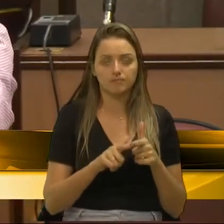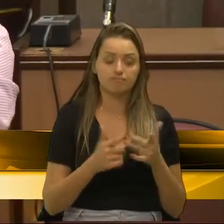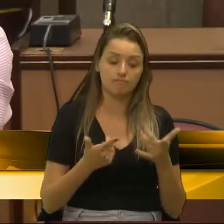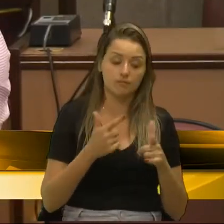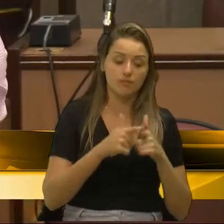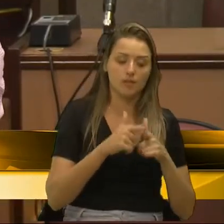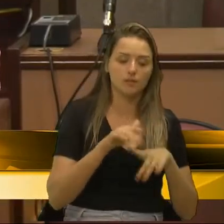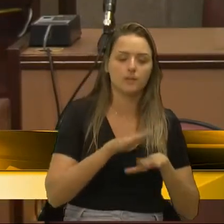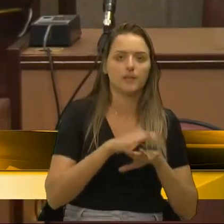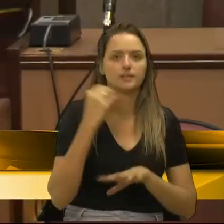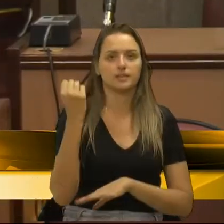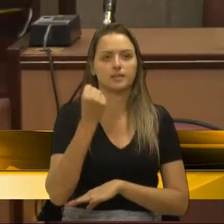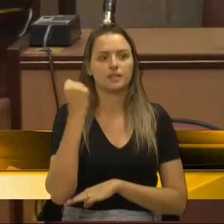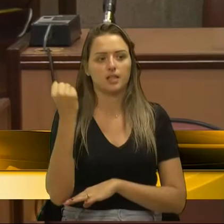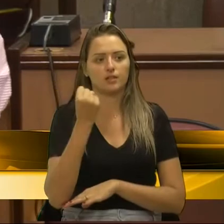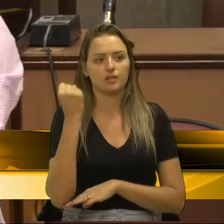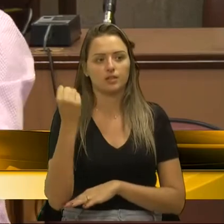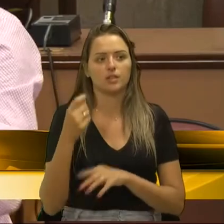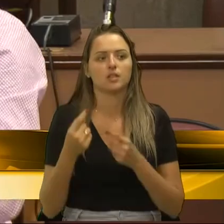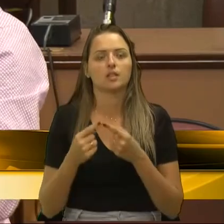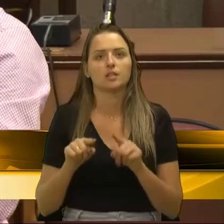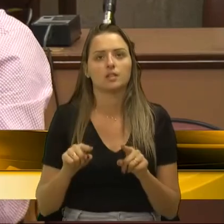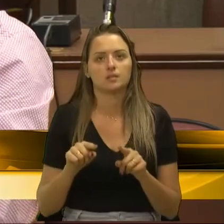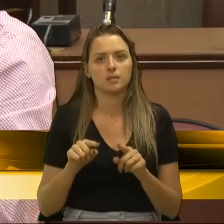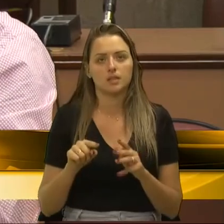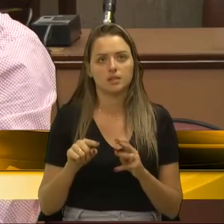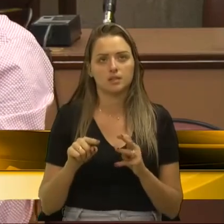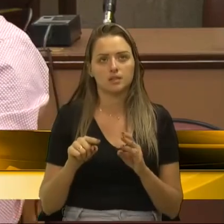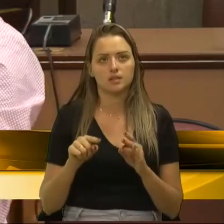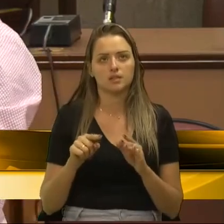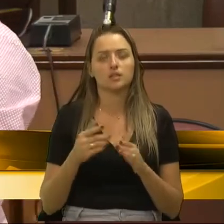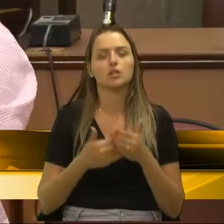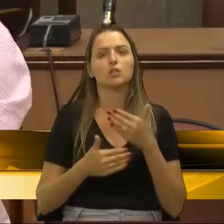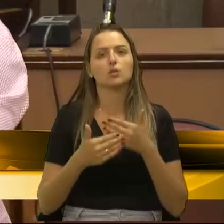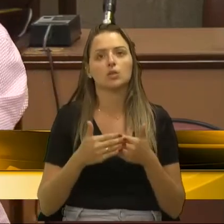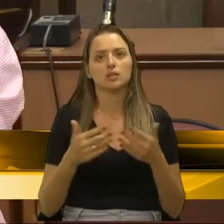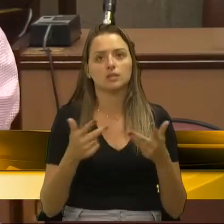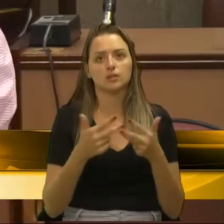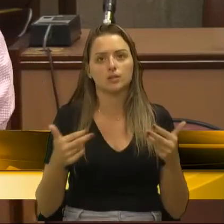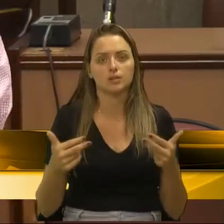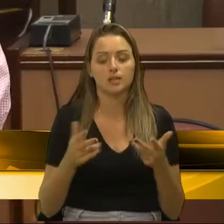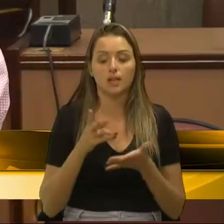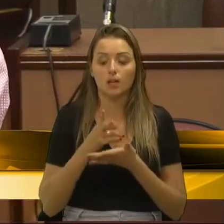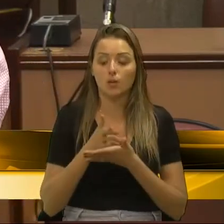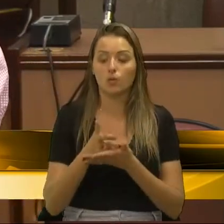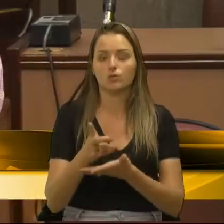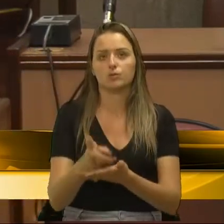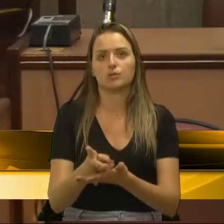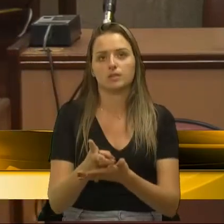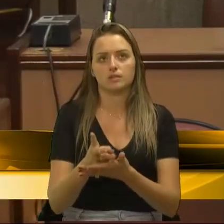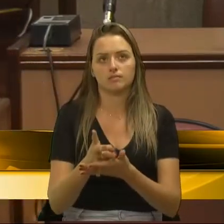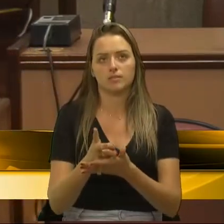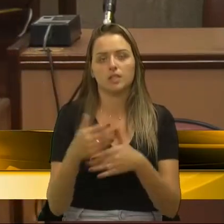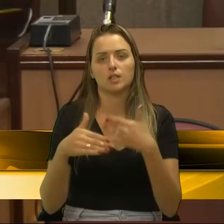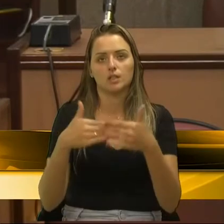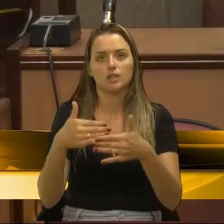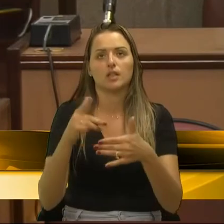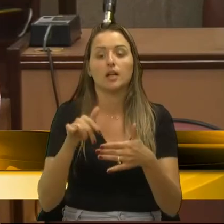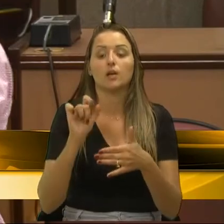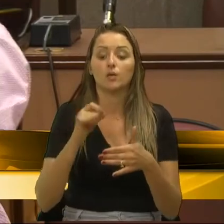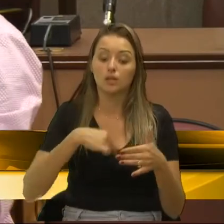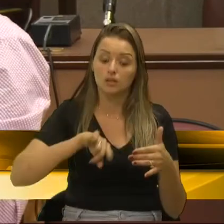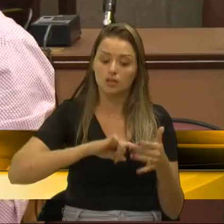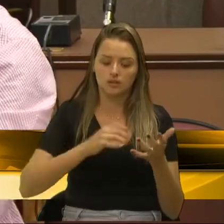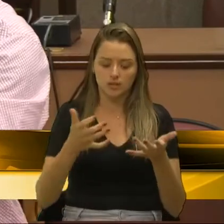mais grave, mas de agora em diante o contrato, enfim, dessa empleiteira prevê a continuidade. É o mínimo que a gente espera,